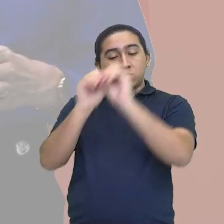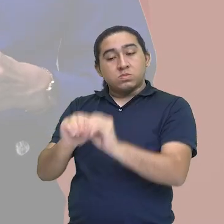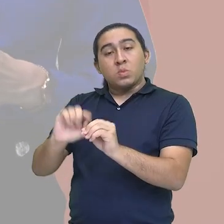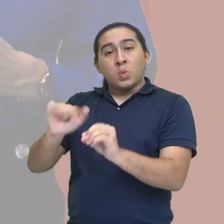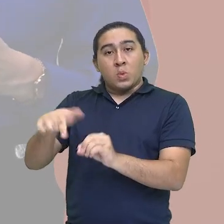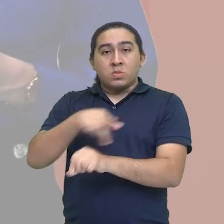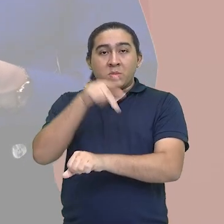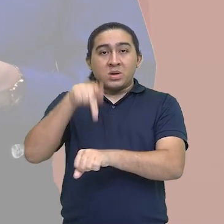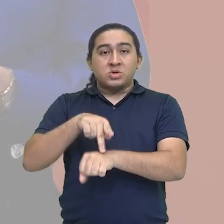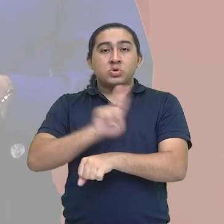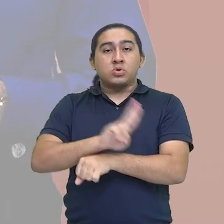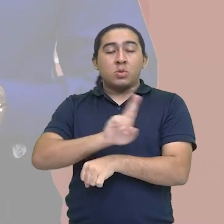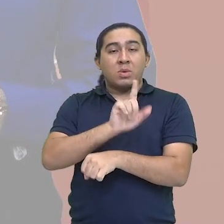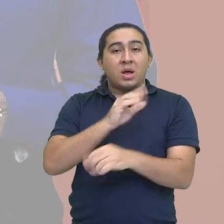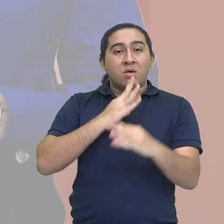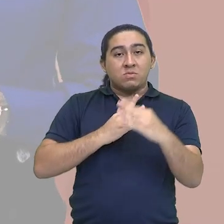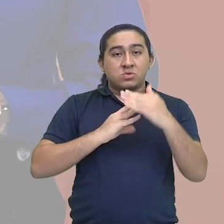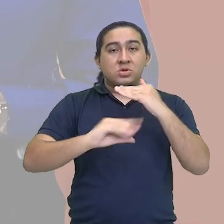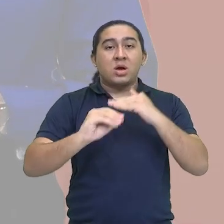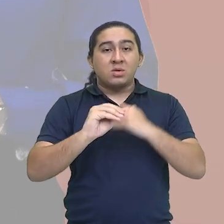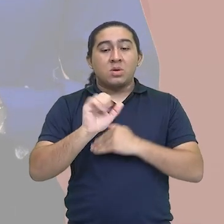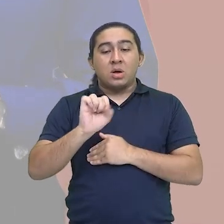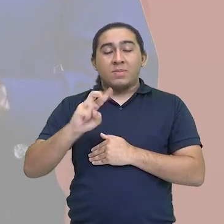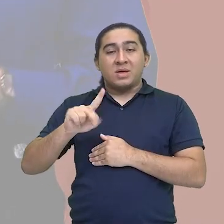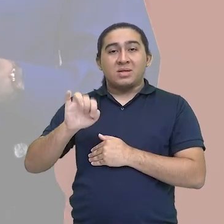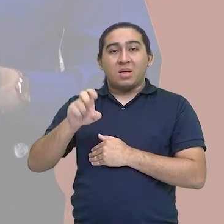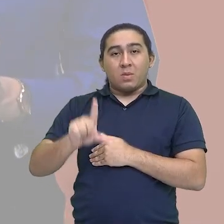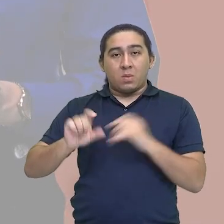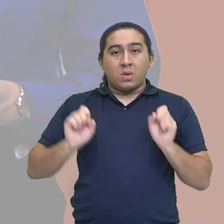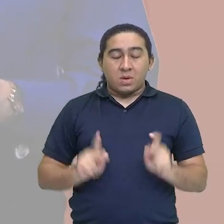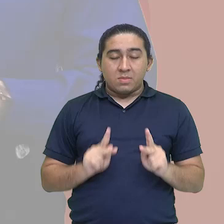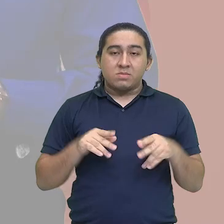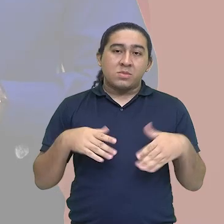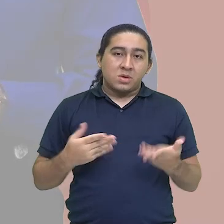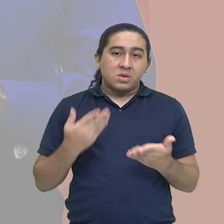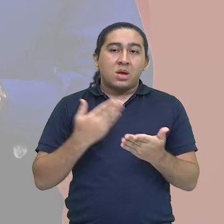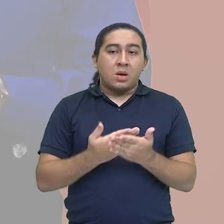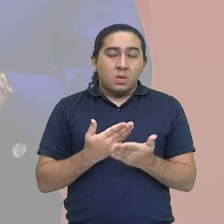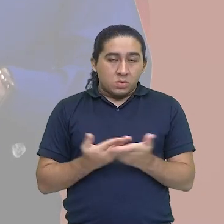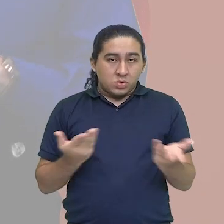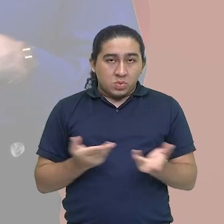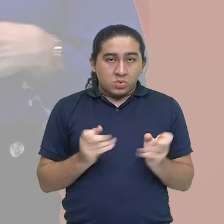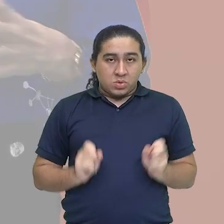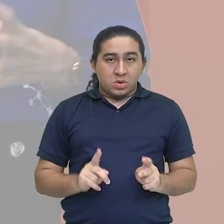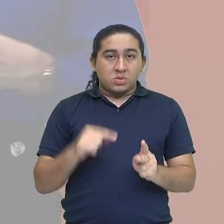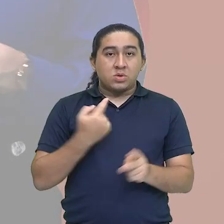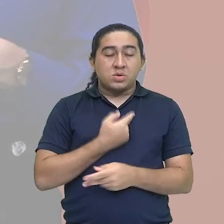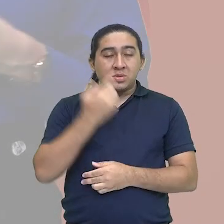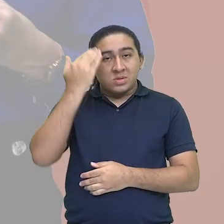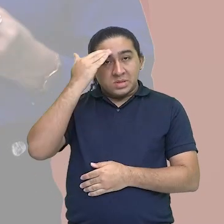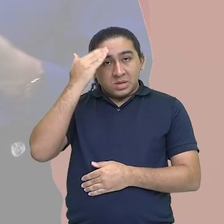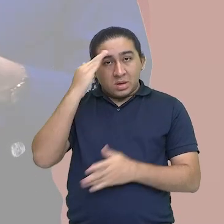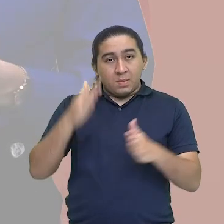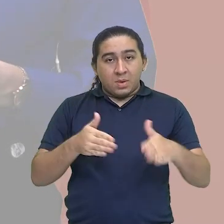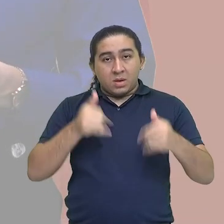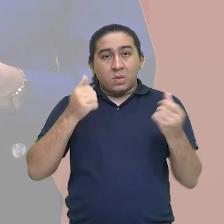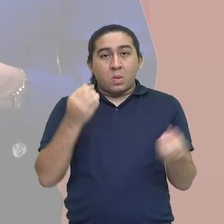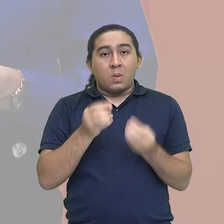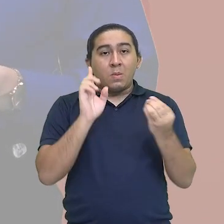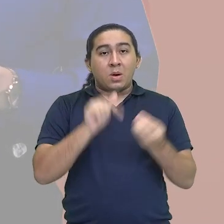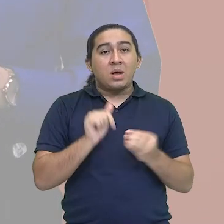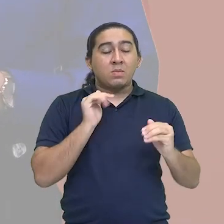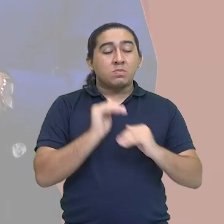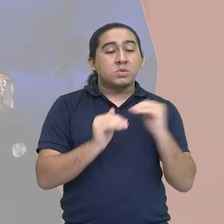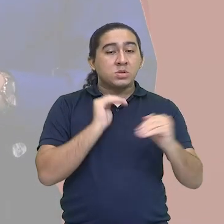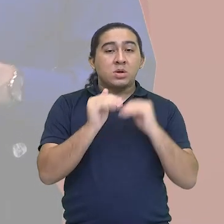outro país, a gente chama de refugiados ambientais. Então, essa foi aí a nossa aula, para a gente entender um pouco mais sobre esse